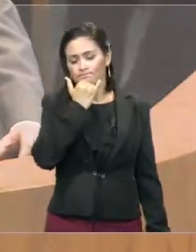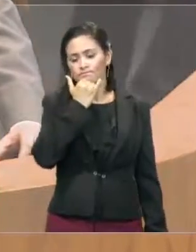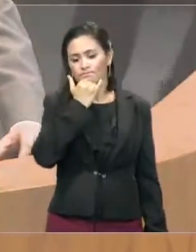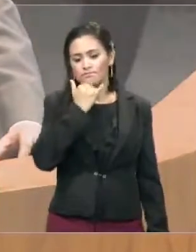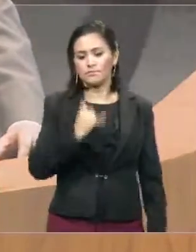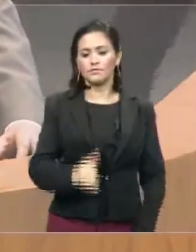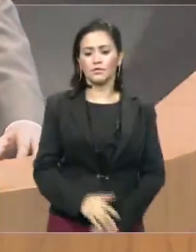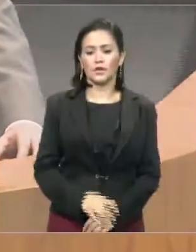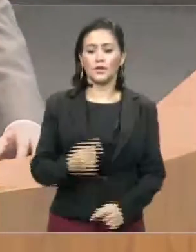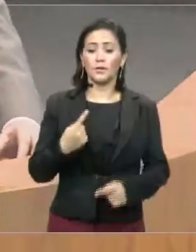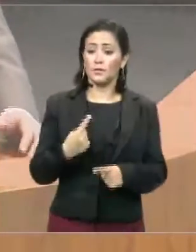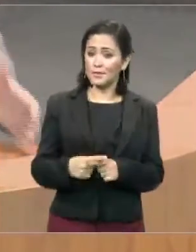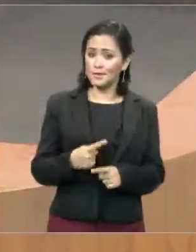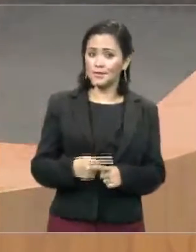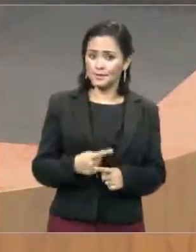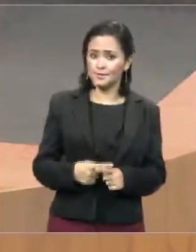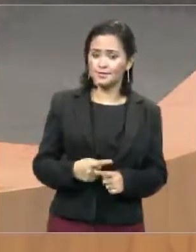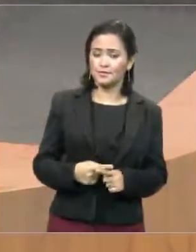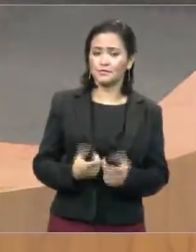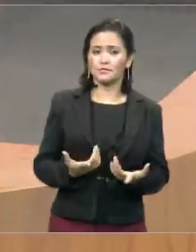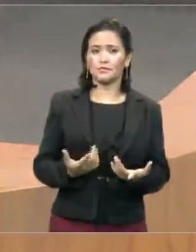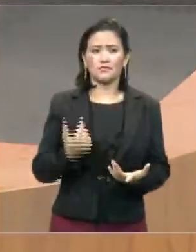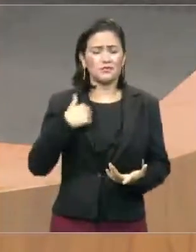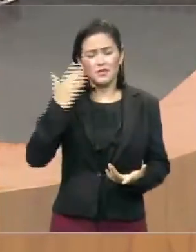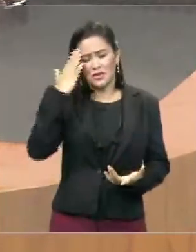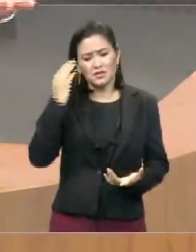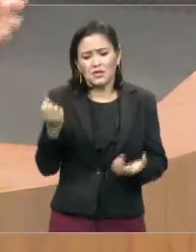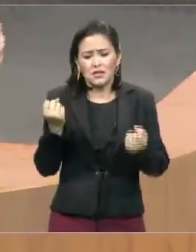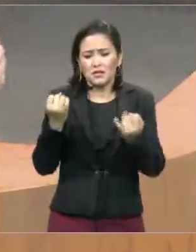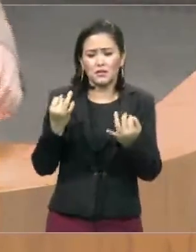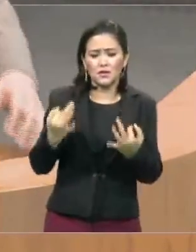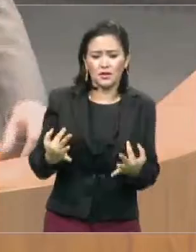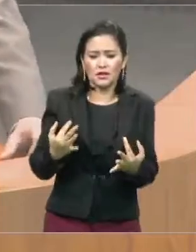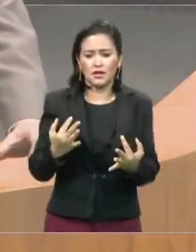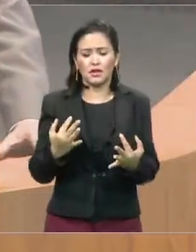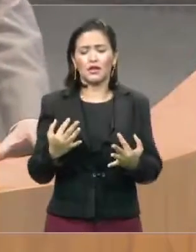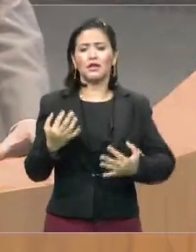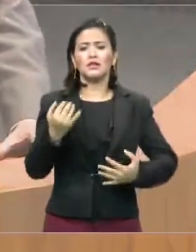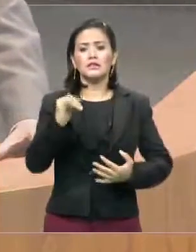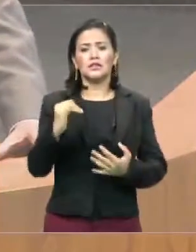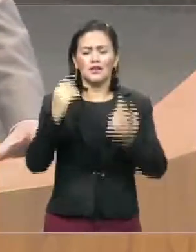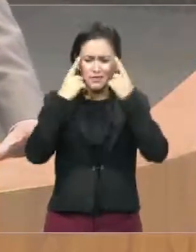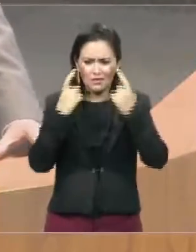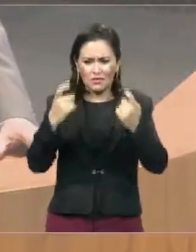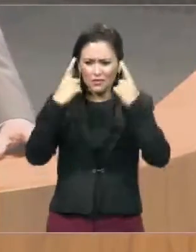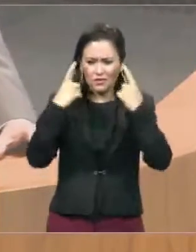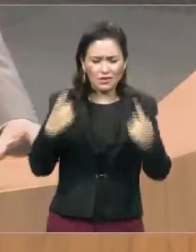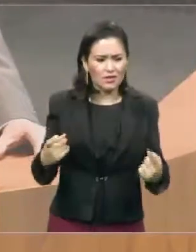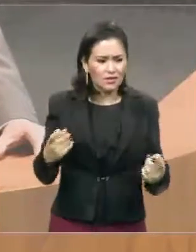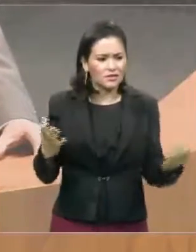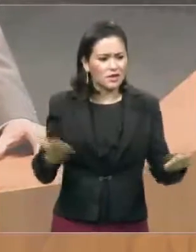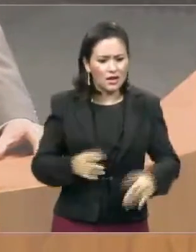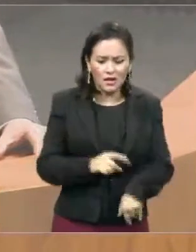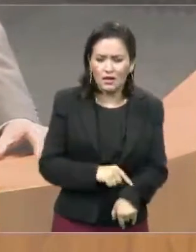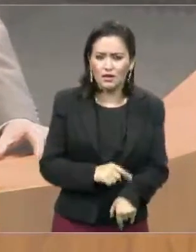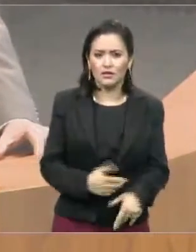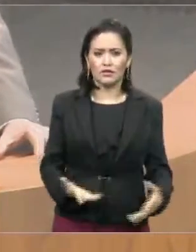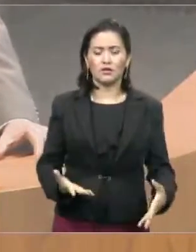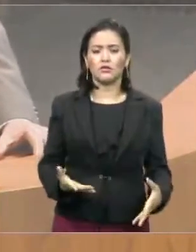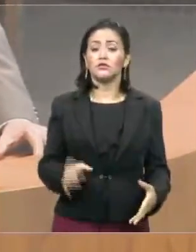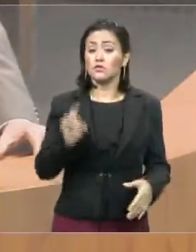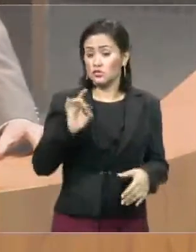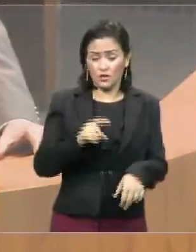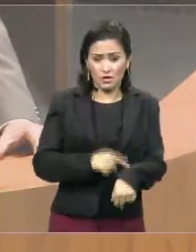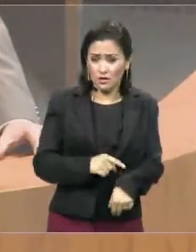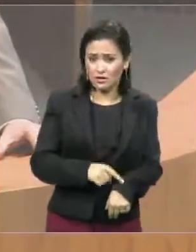Fruto de uma onda, eu nem sei dizer se é uma onda de violência. Eu acho que o que a gente vive não é apenas uma onda